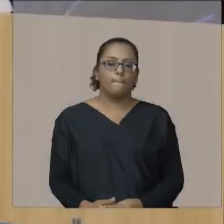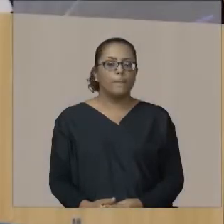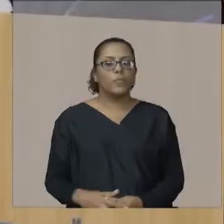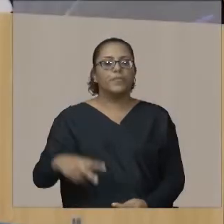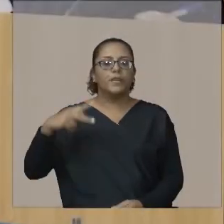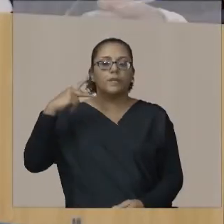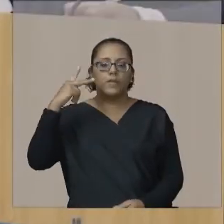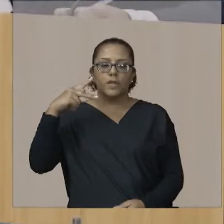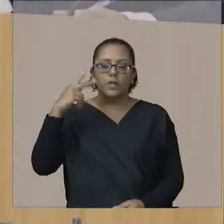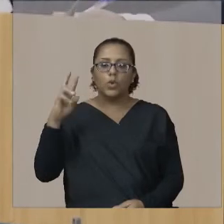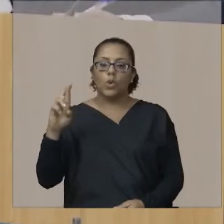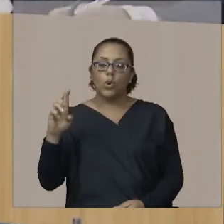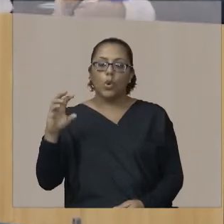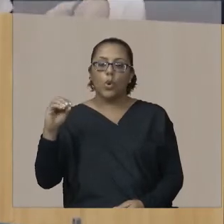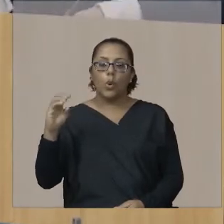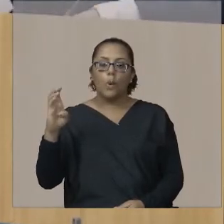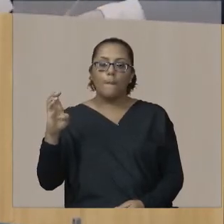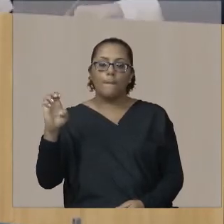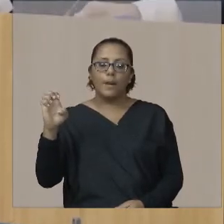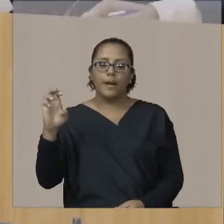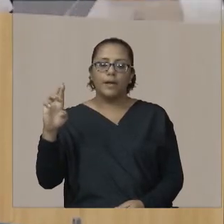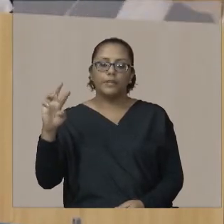Vereador Robertinho da Padaria.